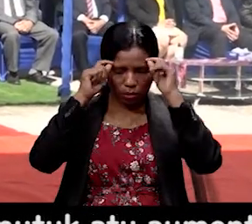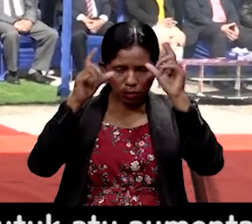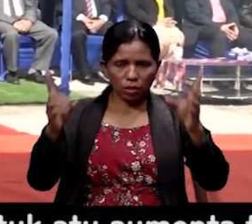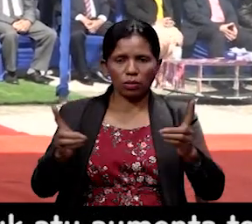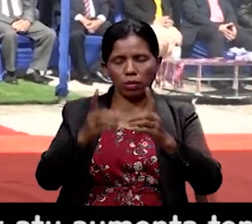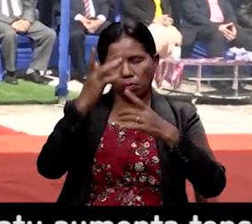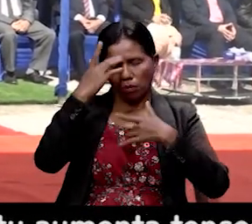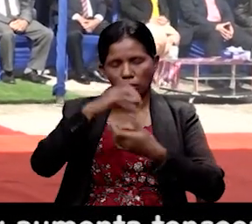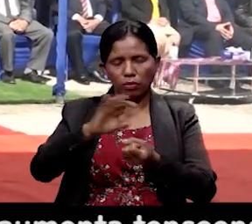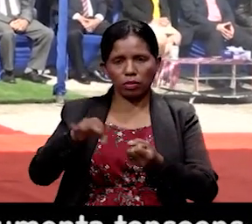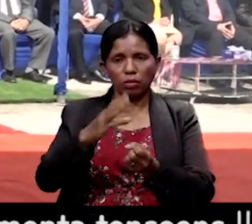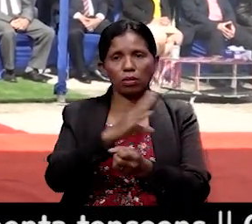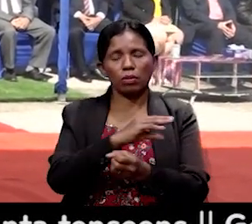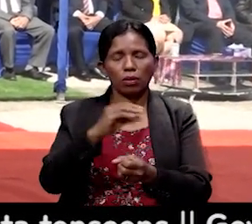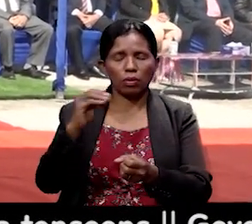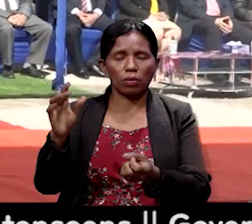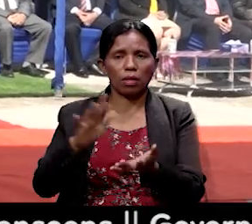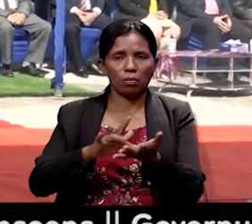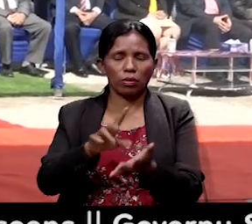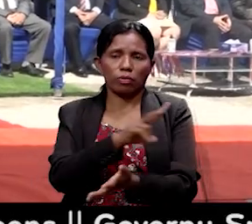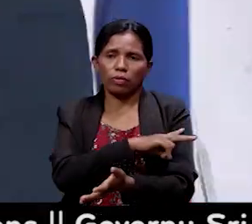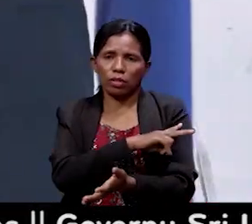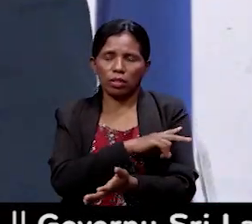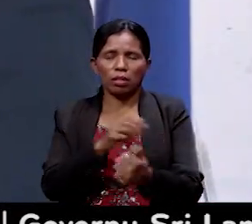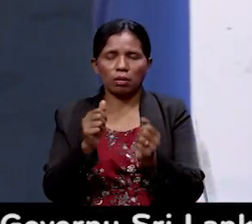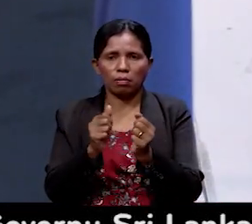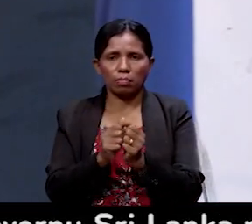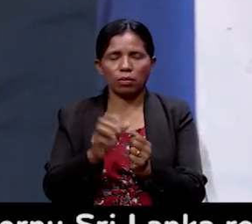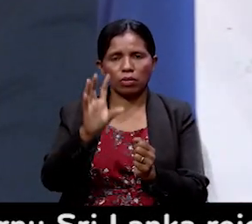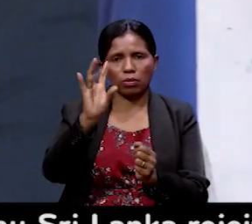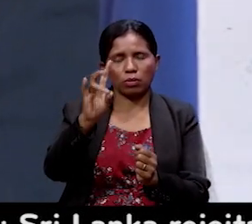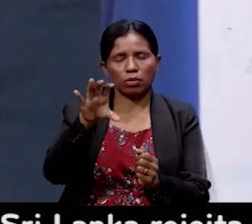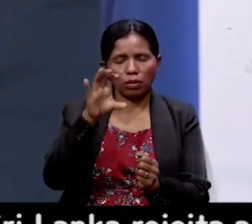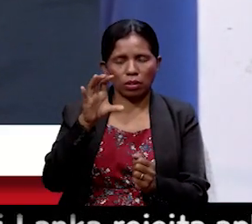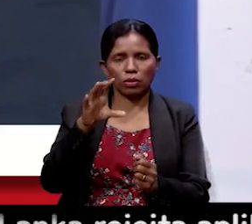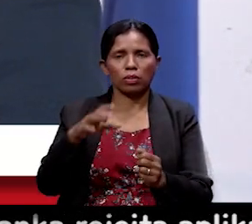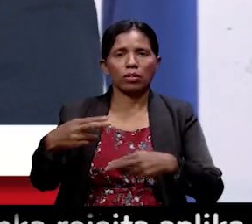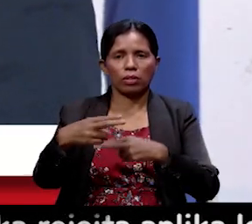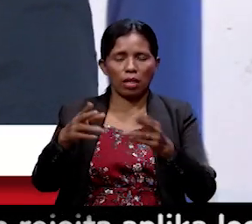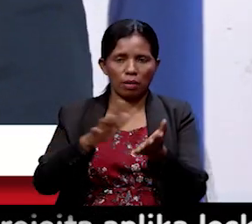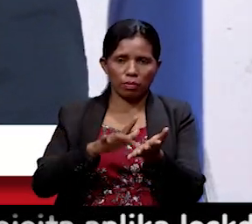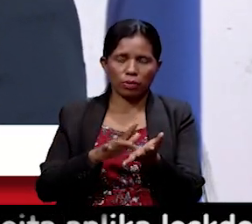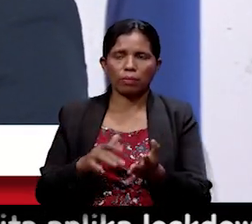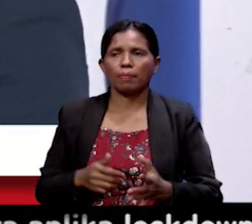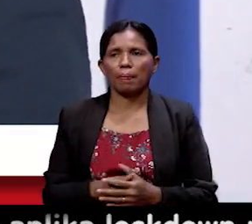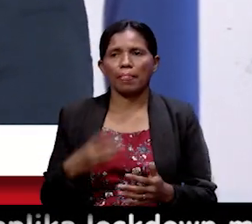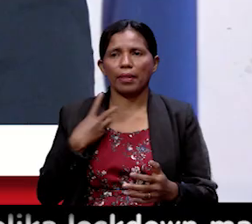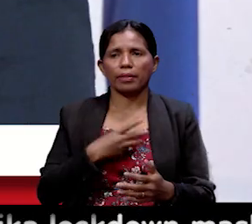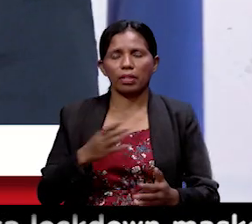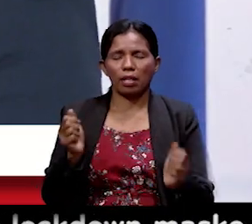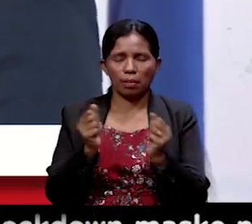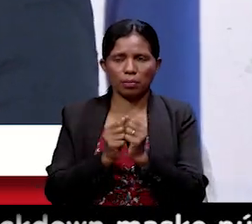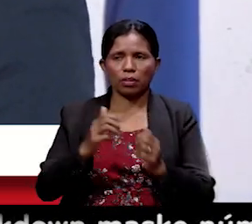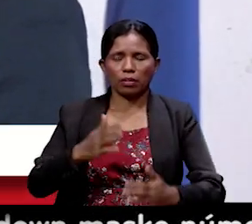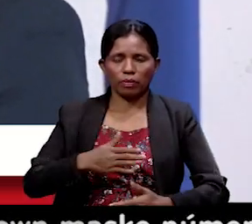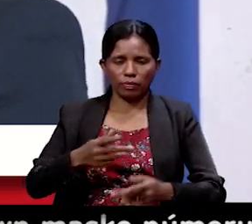ou vacina Hamutuk 12, Rihun Atu Situ Resin. Ao Gulu Teves, no Contente, Tamoim, Itabele Mai Hamutuk